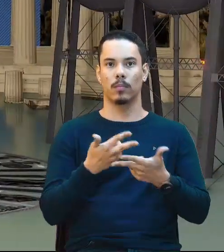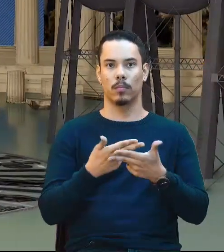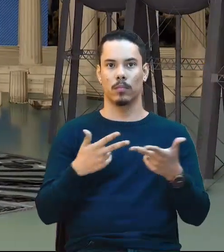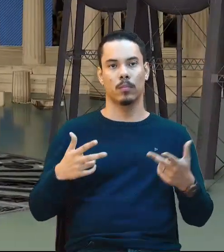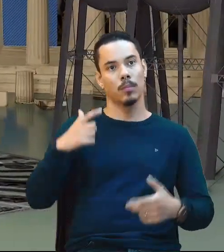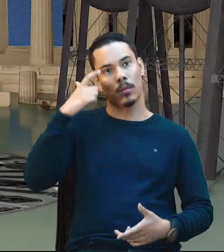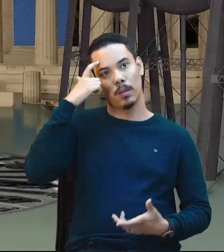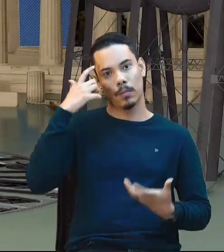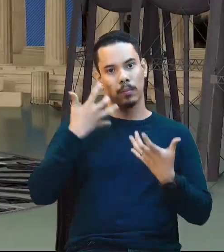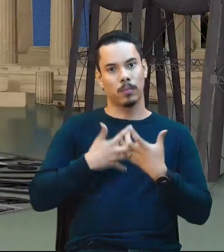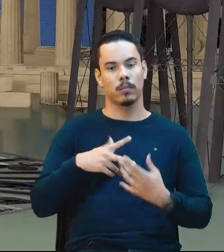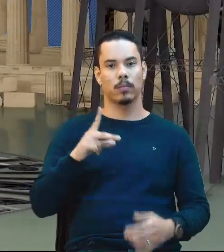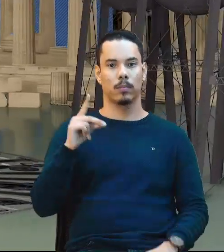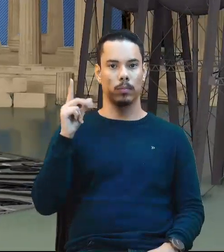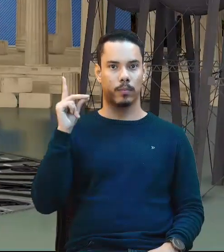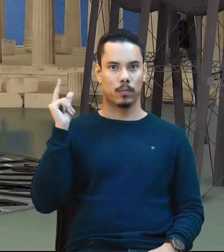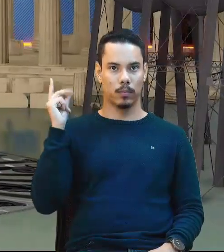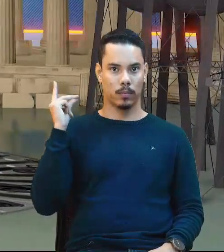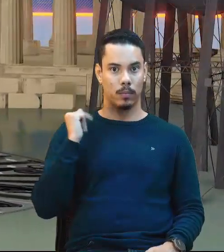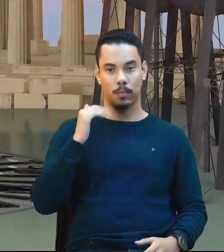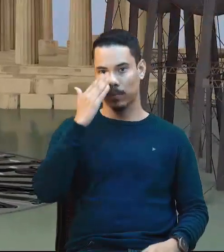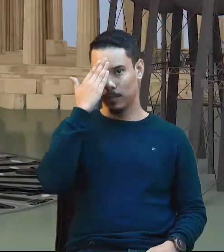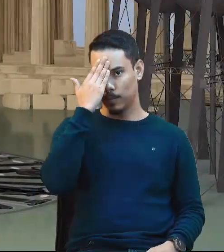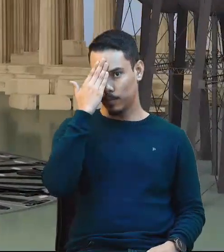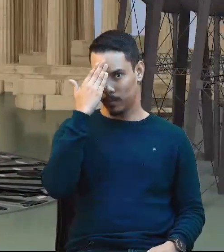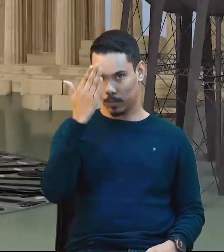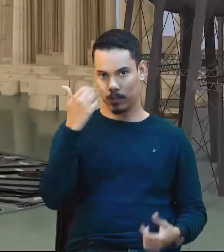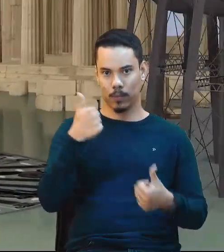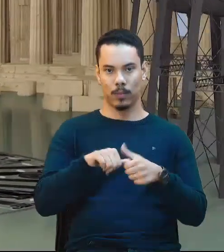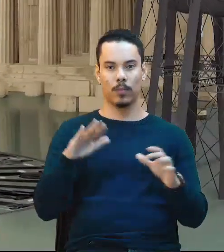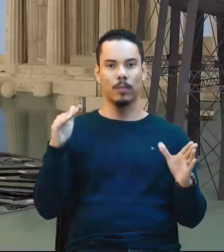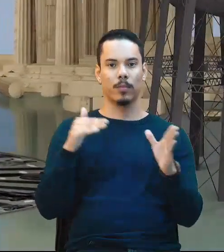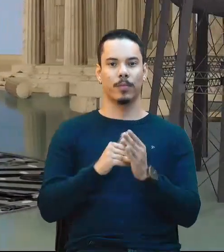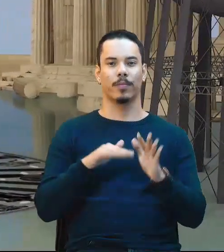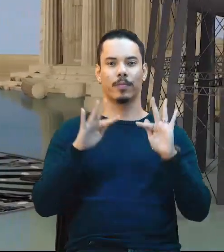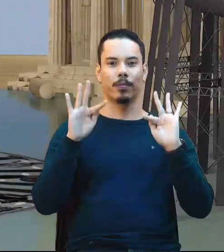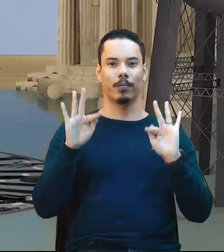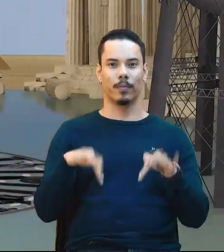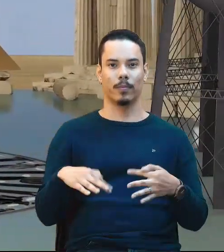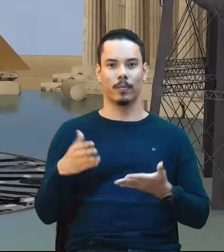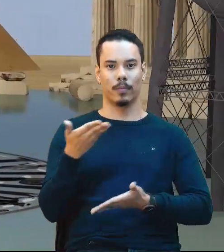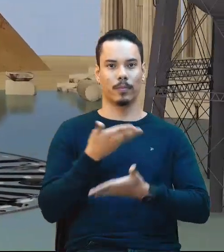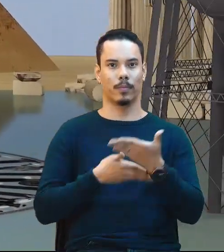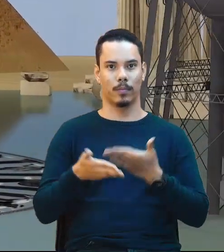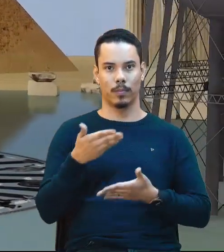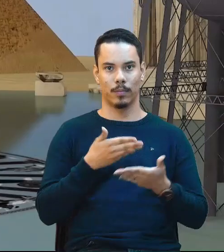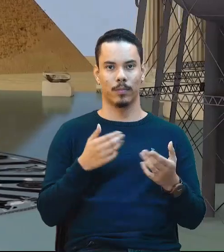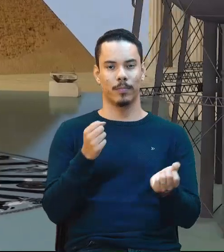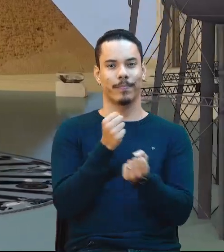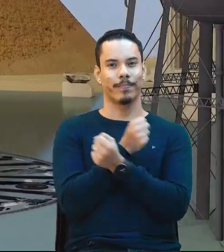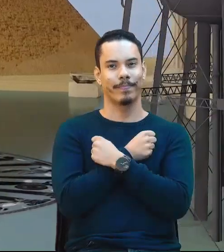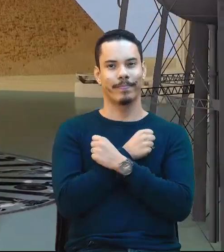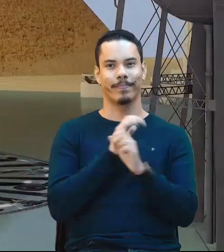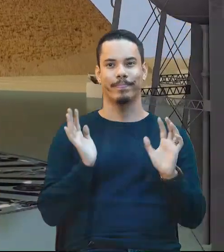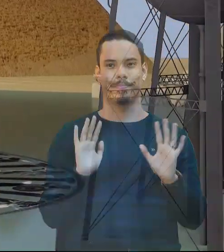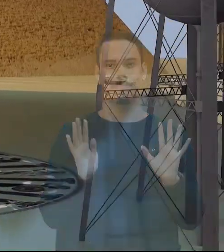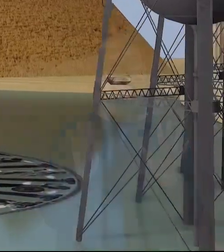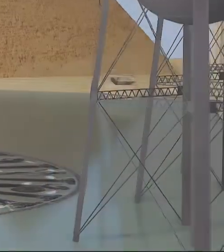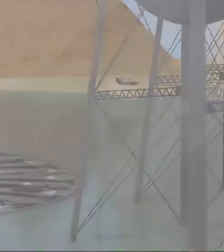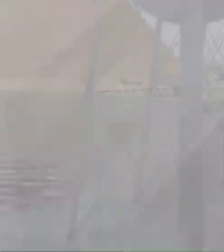antigo dos gregos, né? E obrigado por ficar até o fim, né, nessa aula, interagir conosco. Um grande abraço, tchau, tchau!